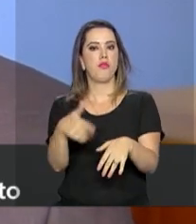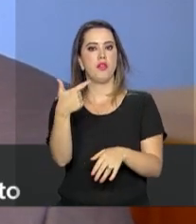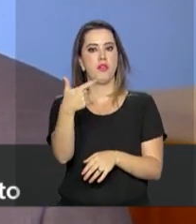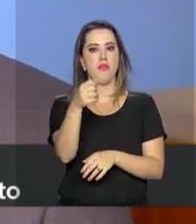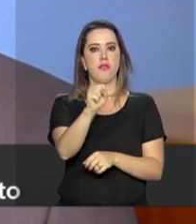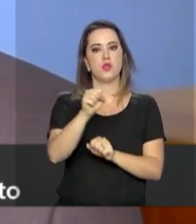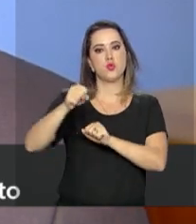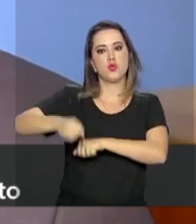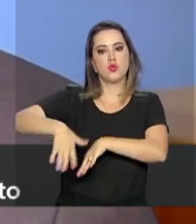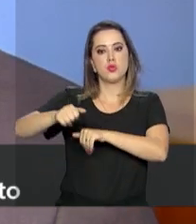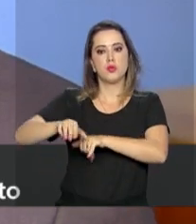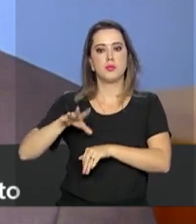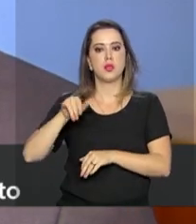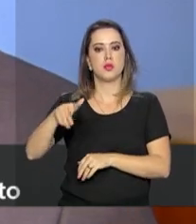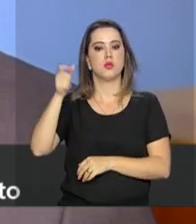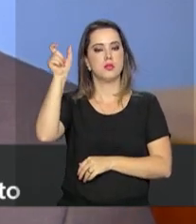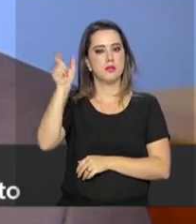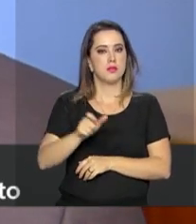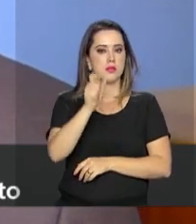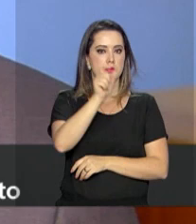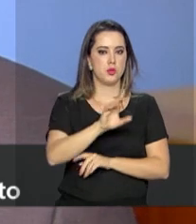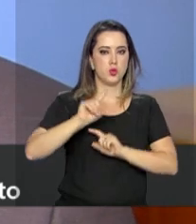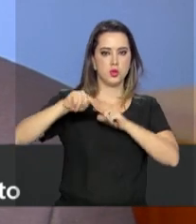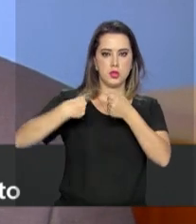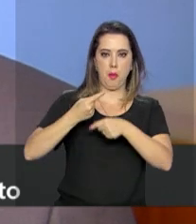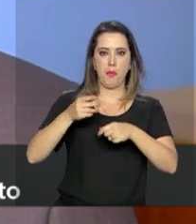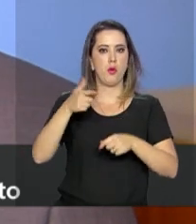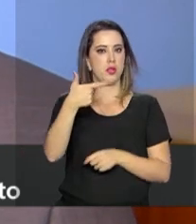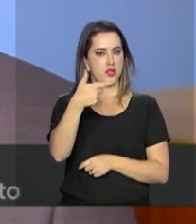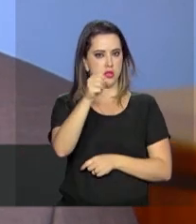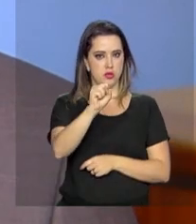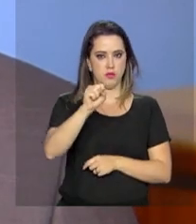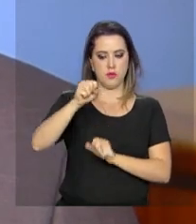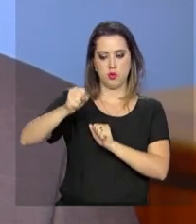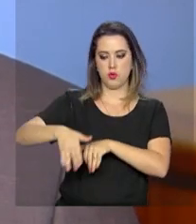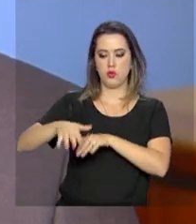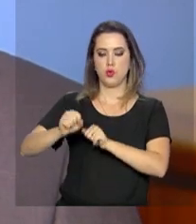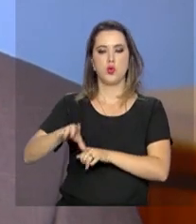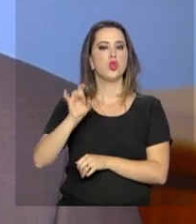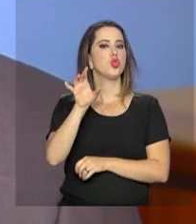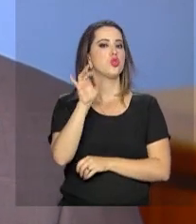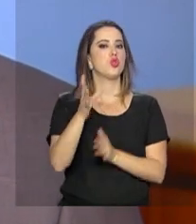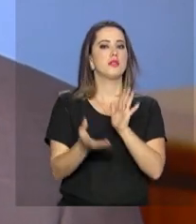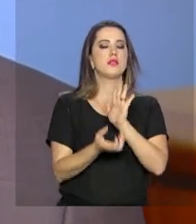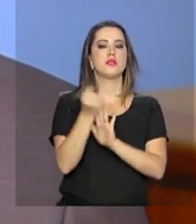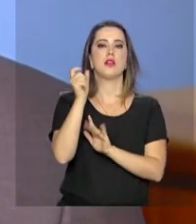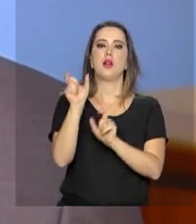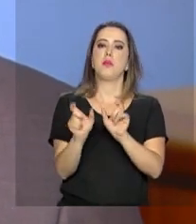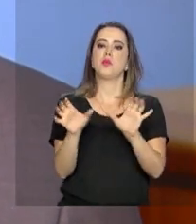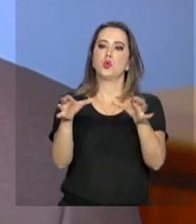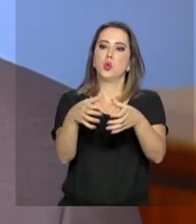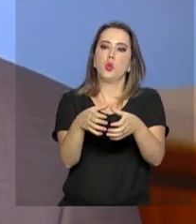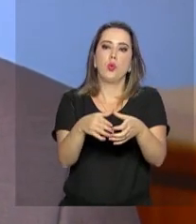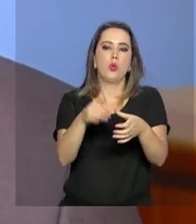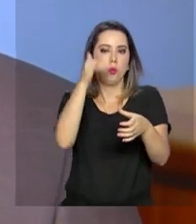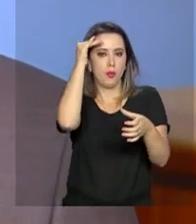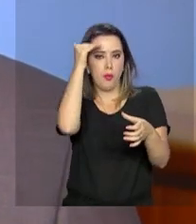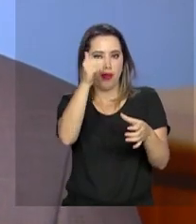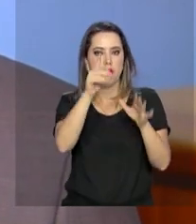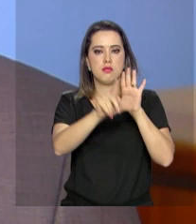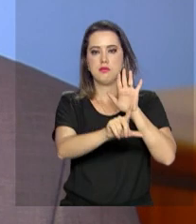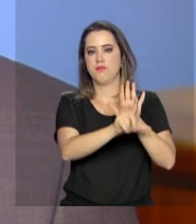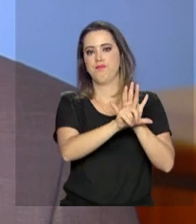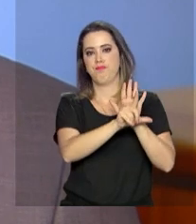de setembro para todos os cotistas após esse prazo a volta ao poder sacar só que elas pessoas que se enquadram